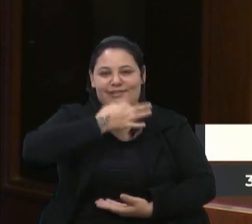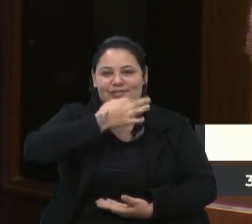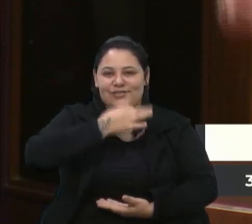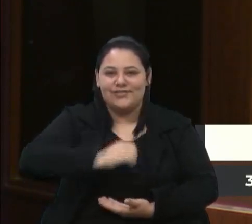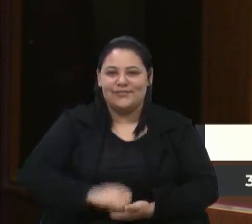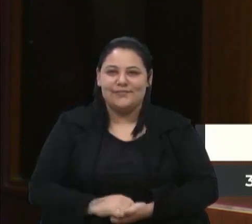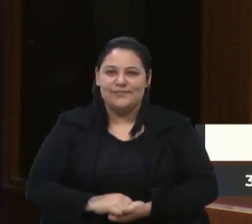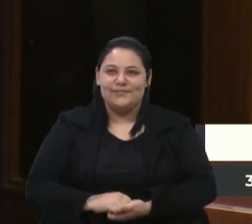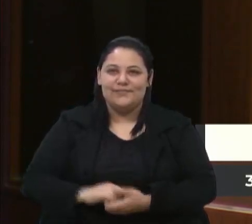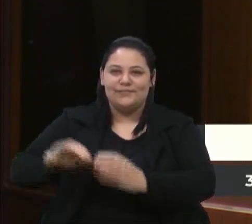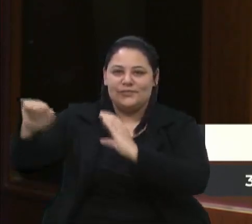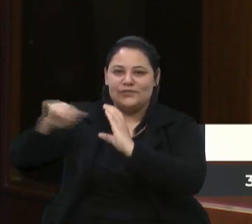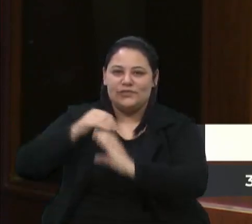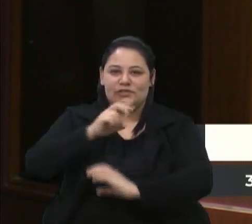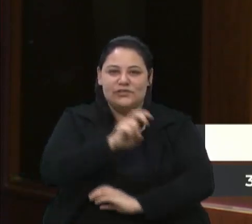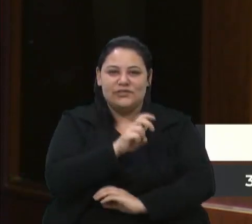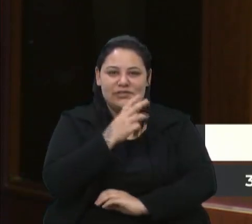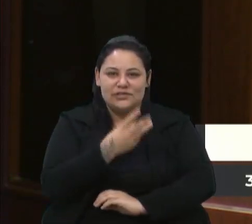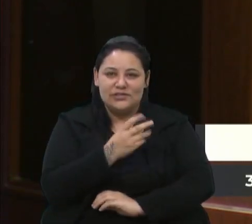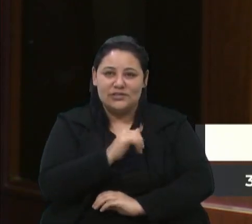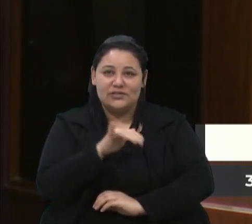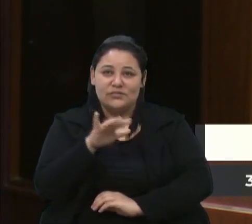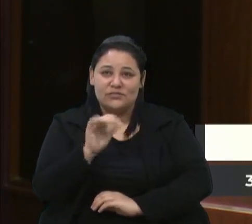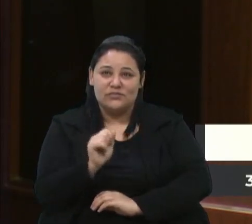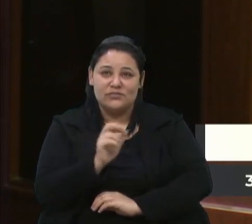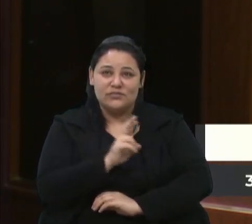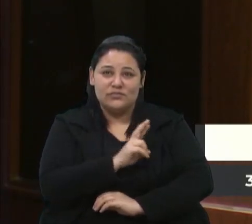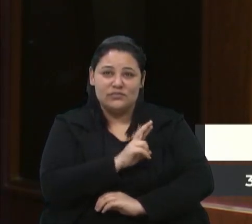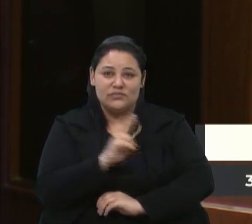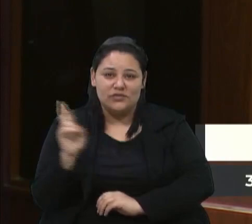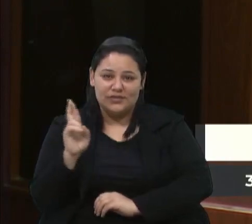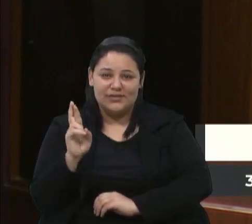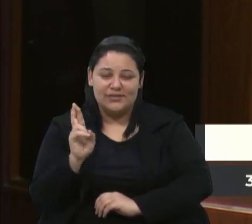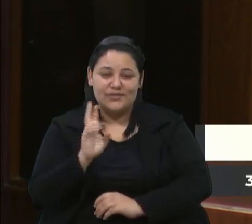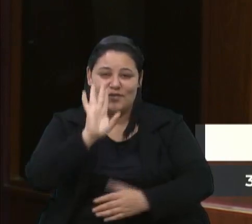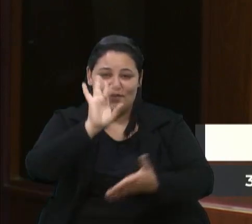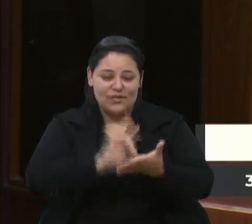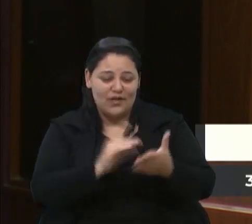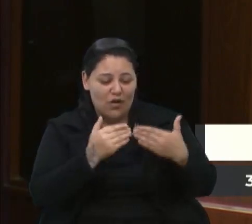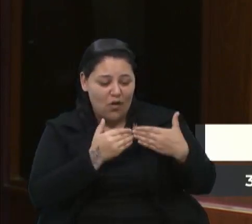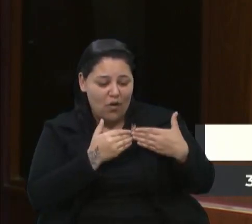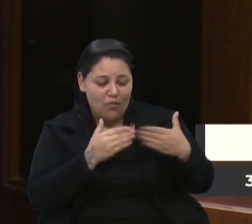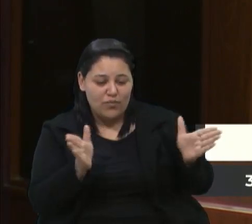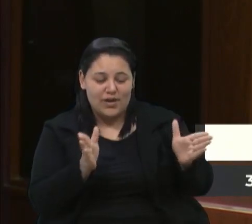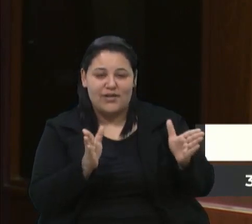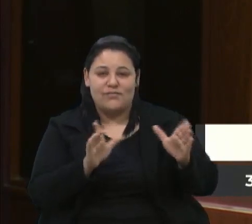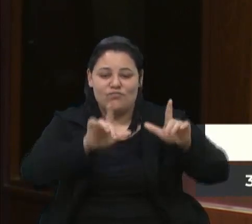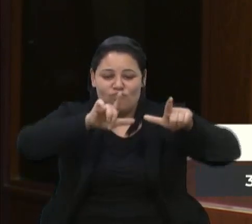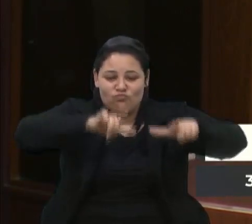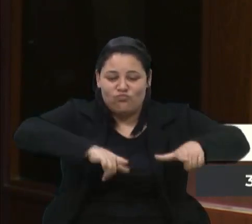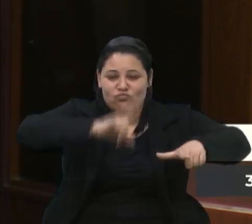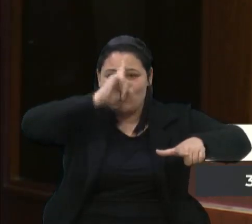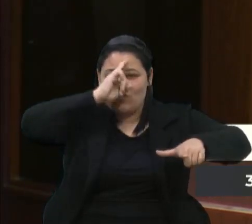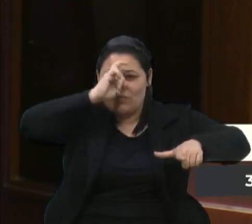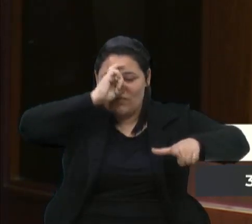manda 53 milhões de reais para que seja aberto leitos que